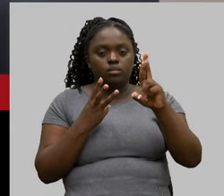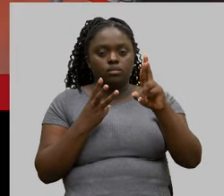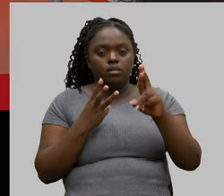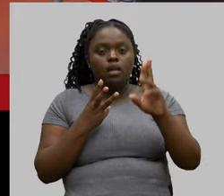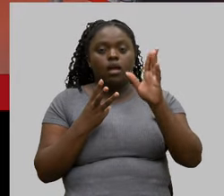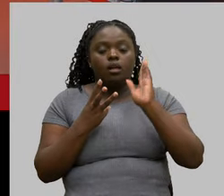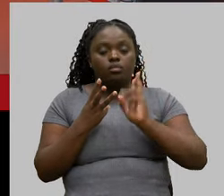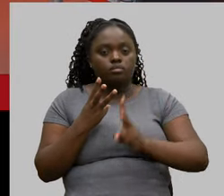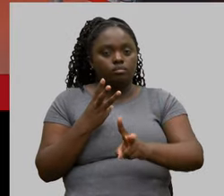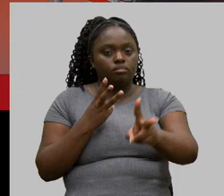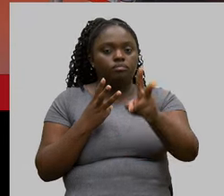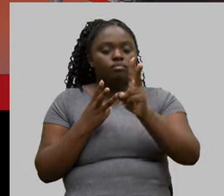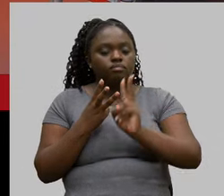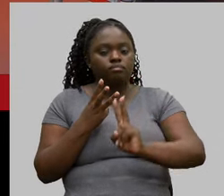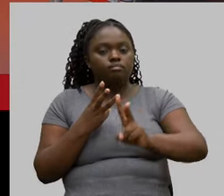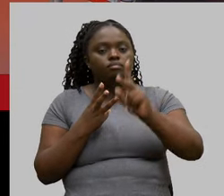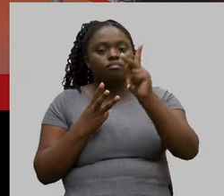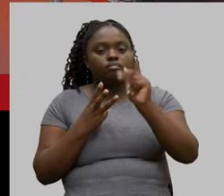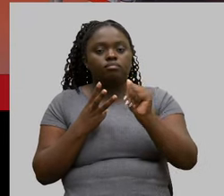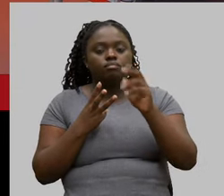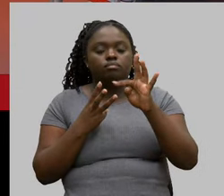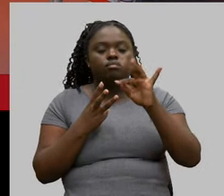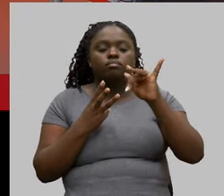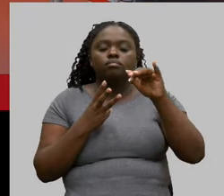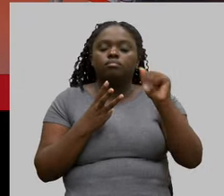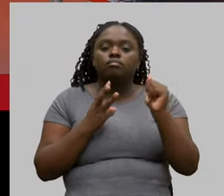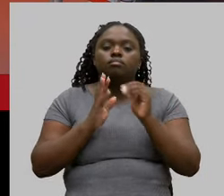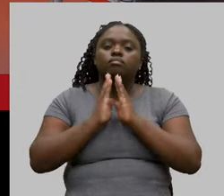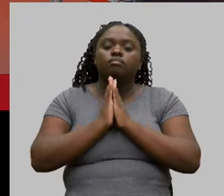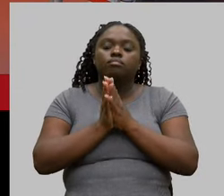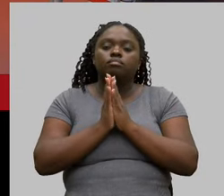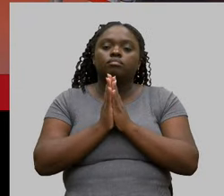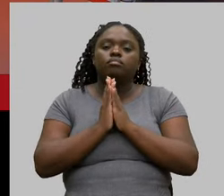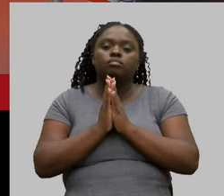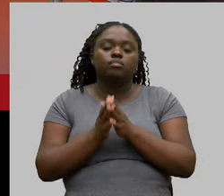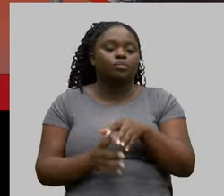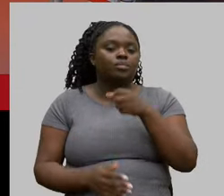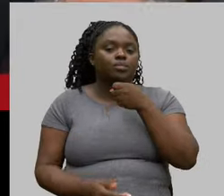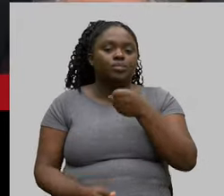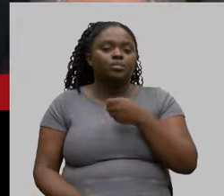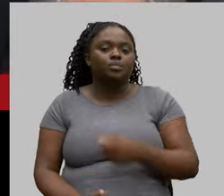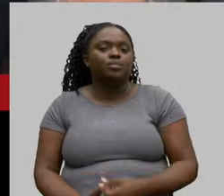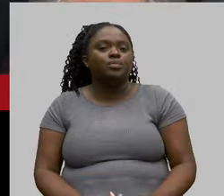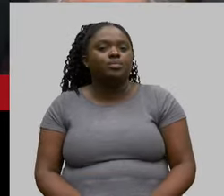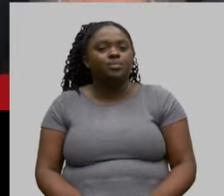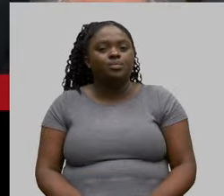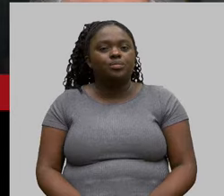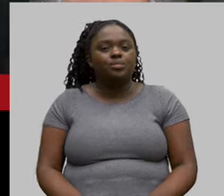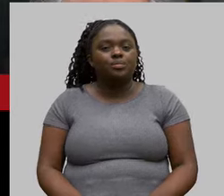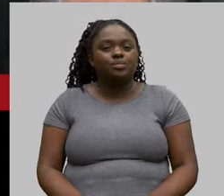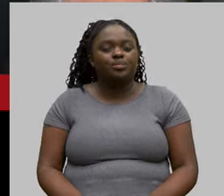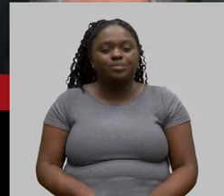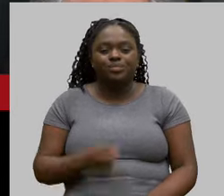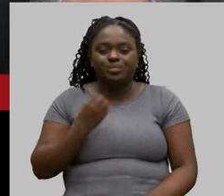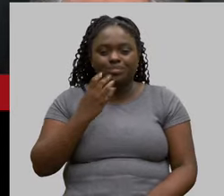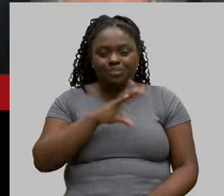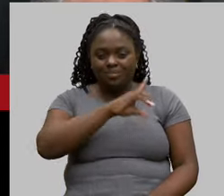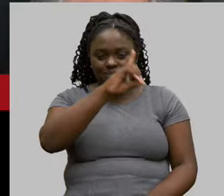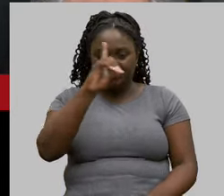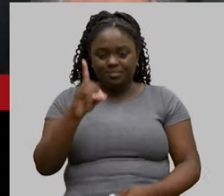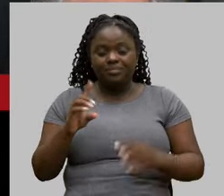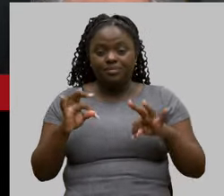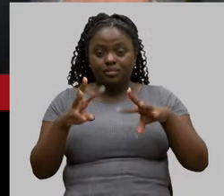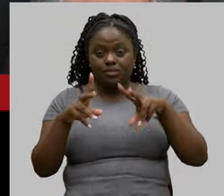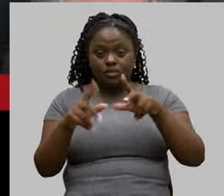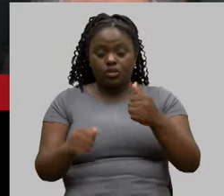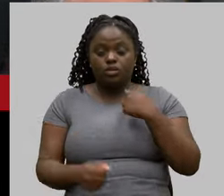sequência Cátia Cristina por favor ao microfone bom dia a todos e a todas meu nome é Cátia Figueiredo Fonseca sou